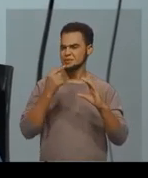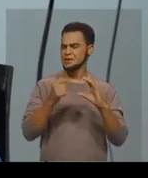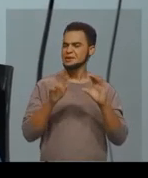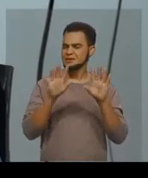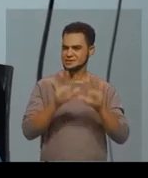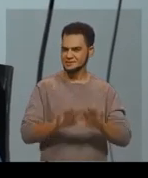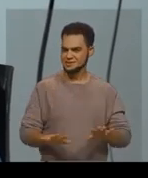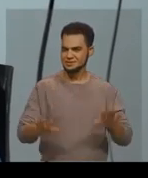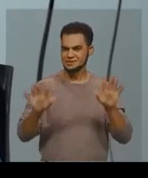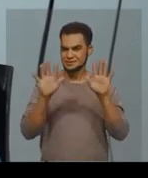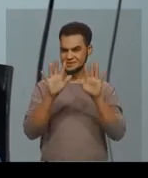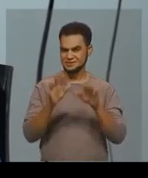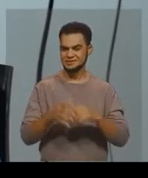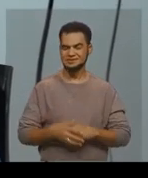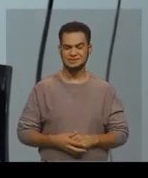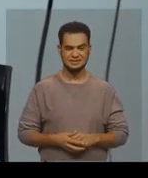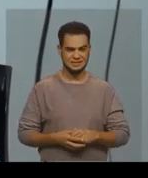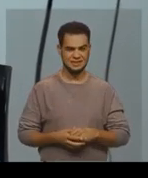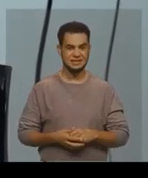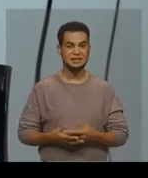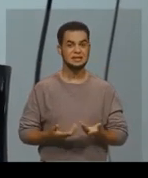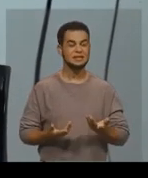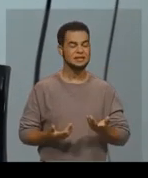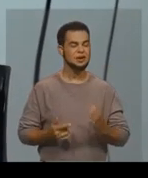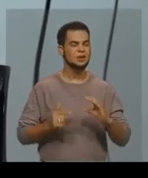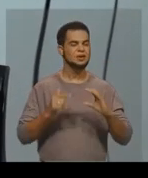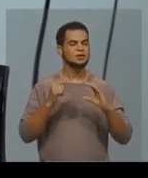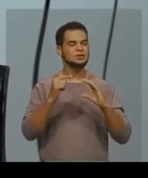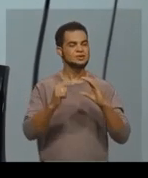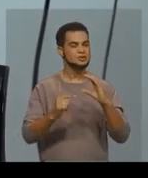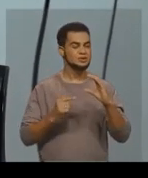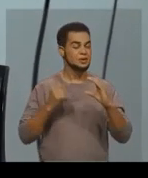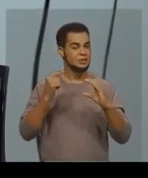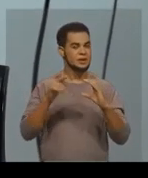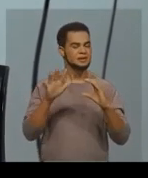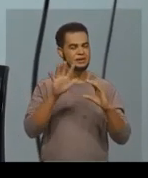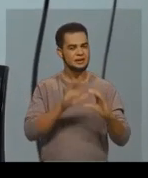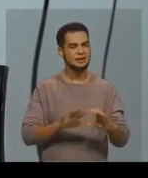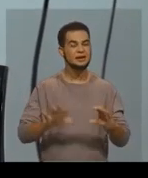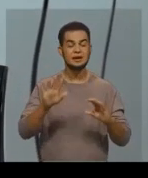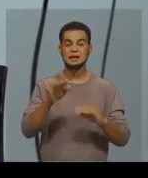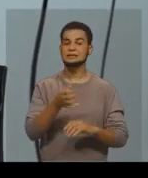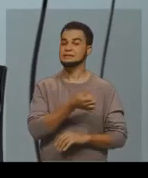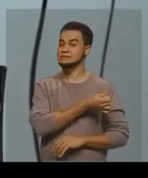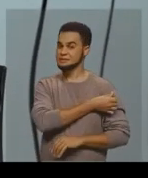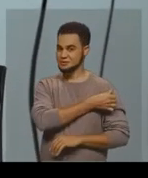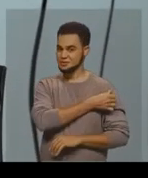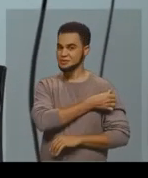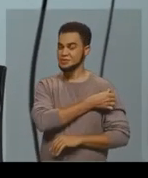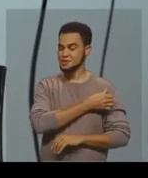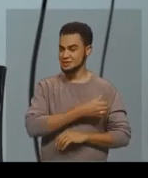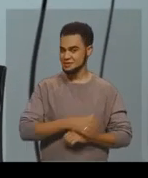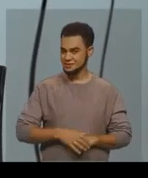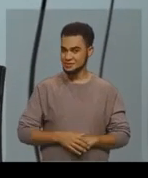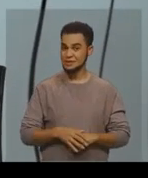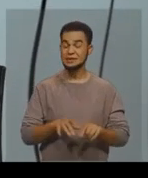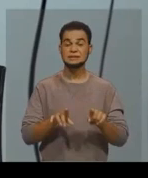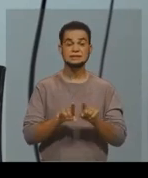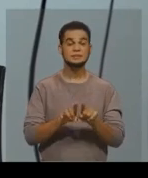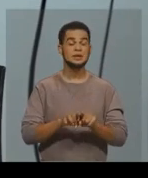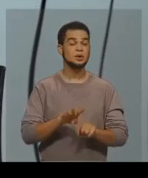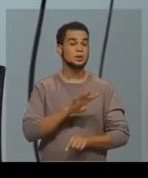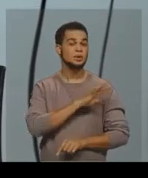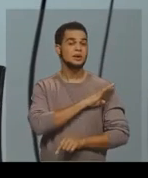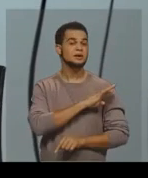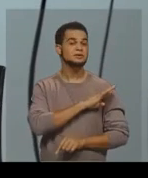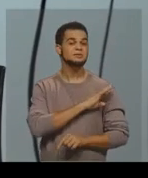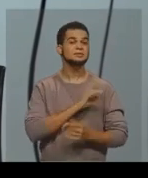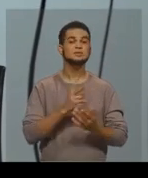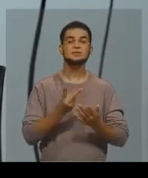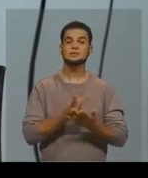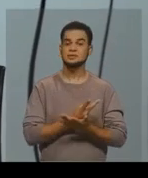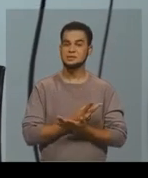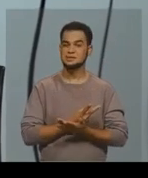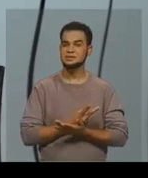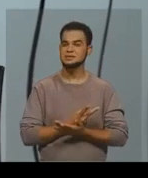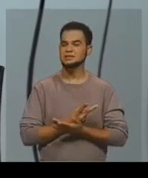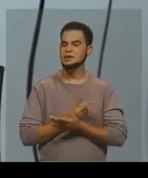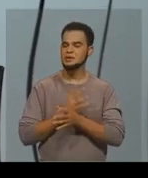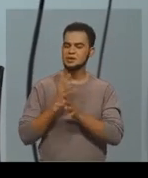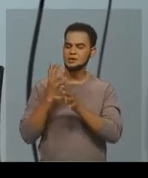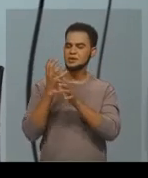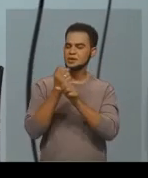7º ano, figuras geométricas espaciais 6º ano, né? 4º ano, operações com